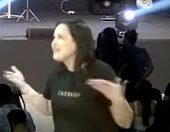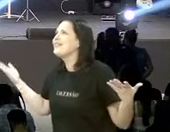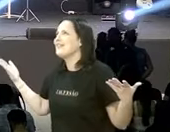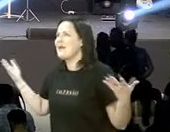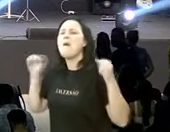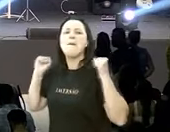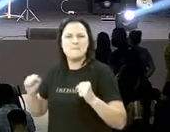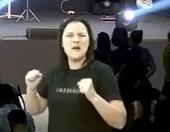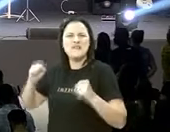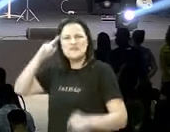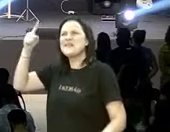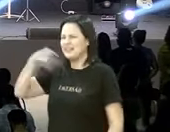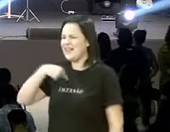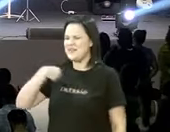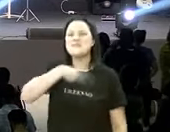envia-me a mim.